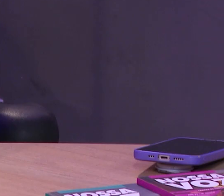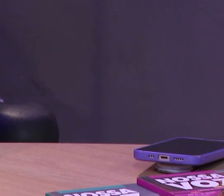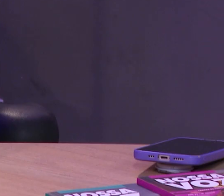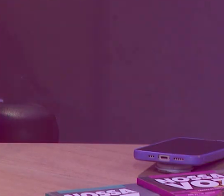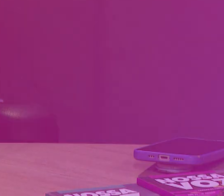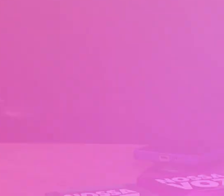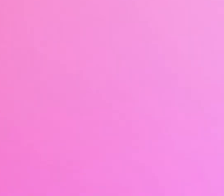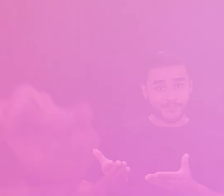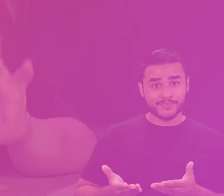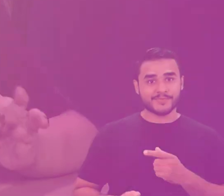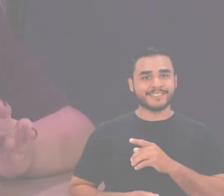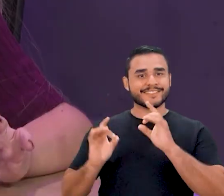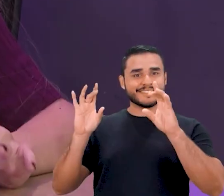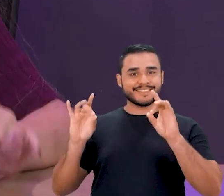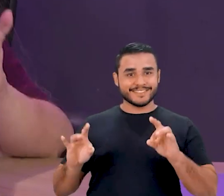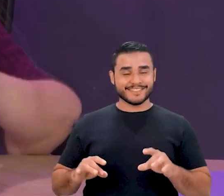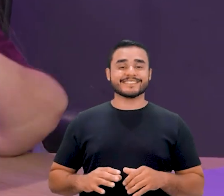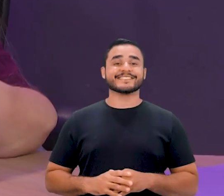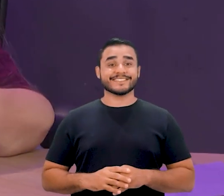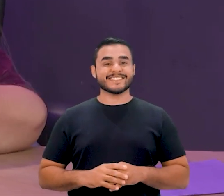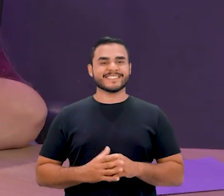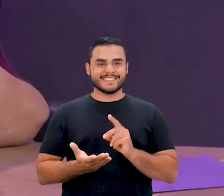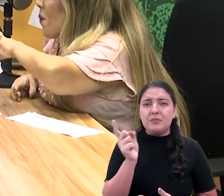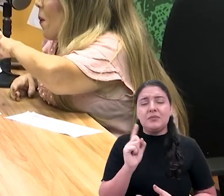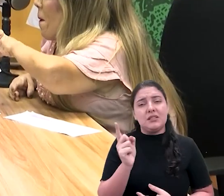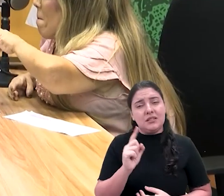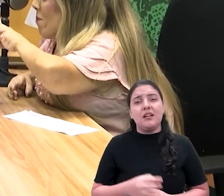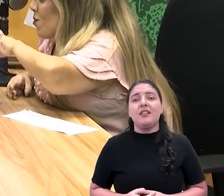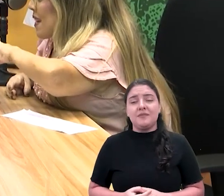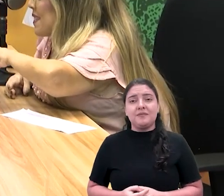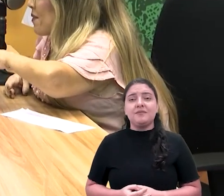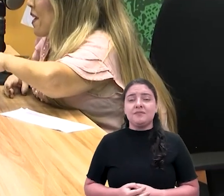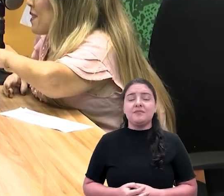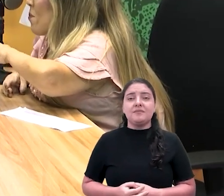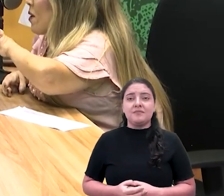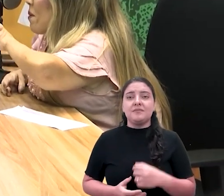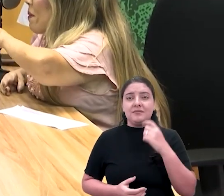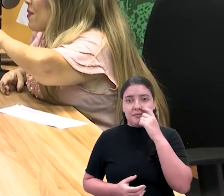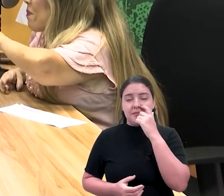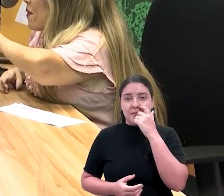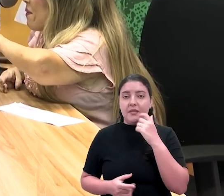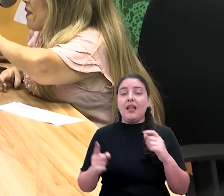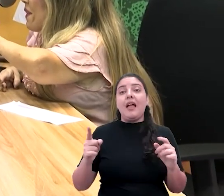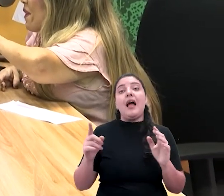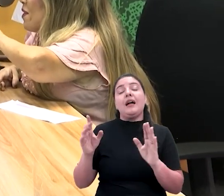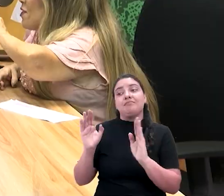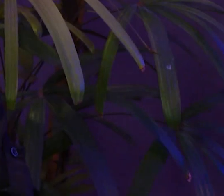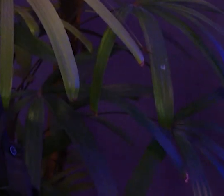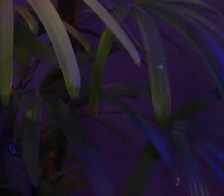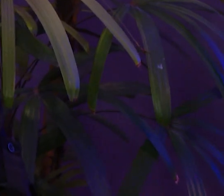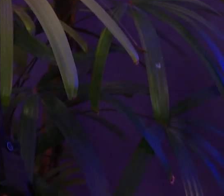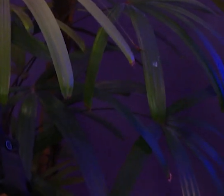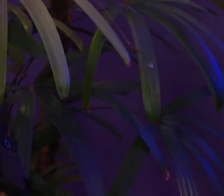Direitos garantidos. Histórias diferentes, propósitos em comum. Mulheres que inspiram pela